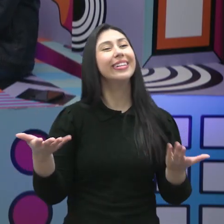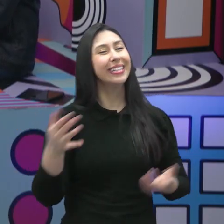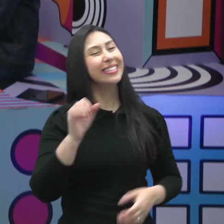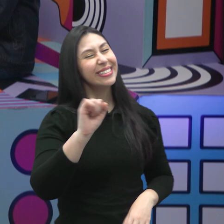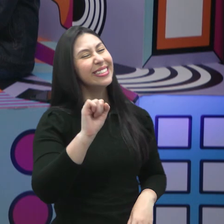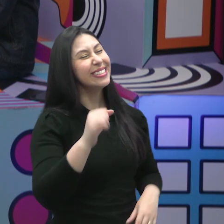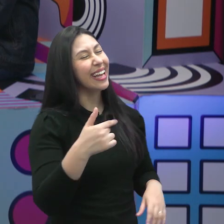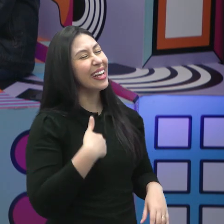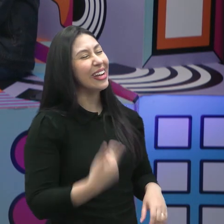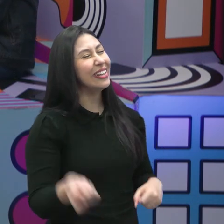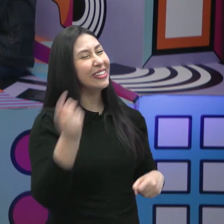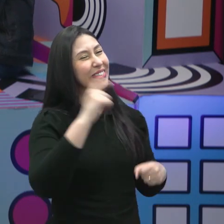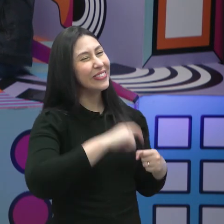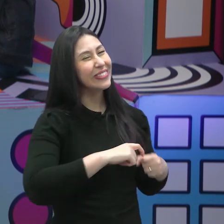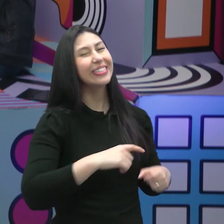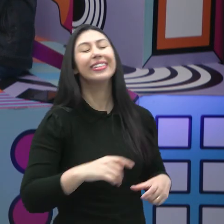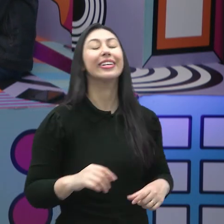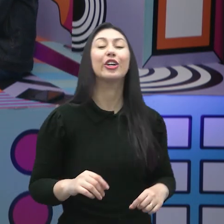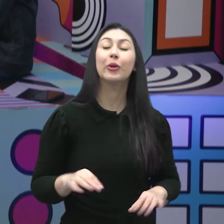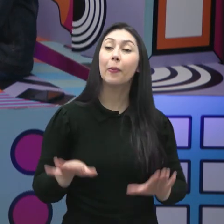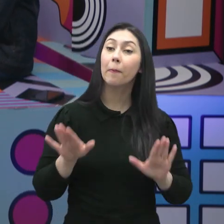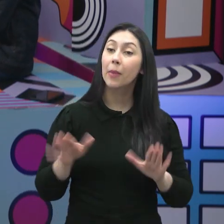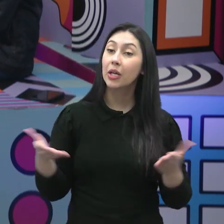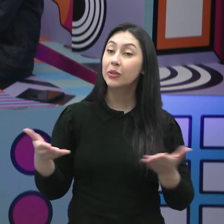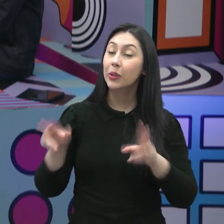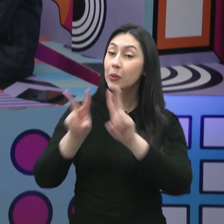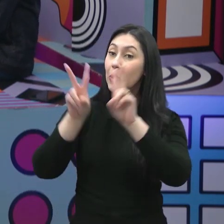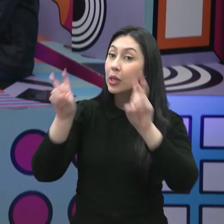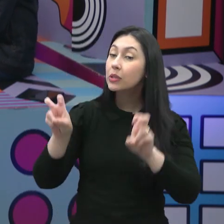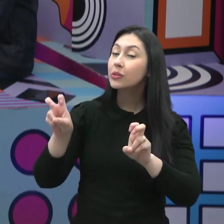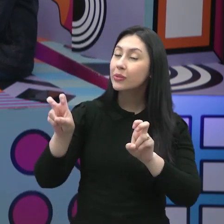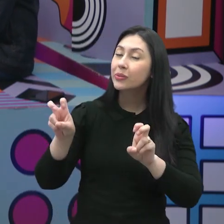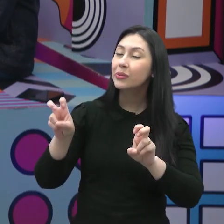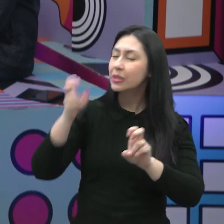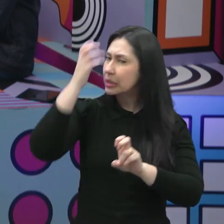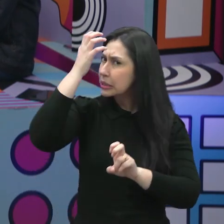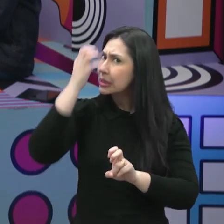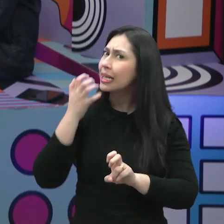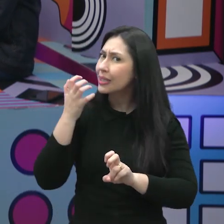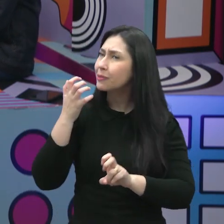bom volta. Filho, então tá bom. Mas falando sério, brincadeiras à